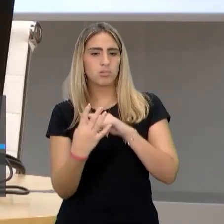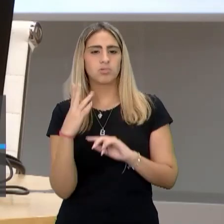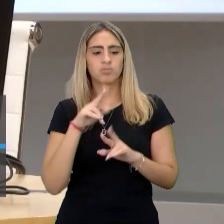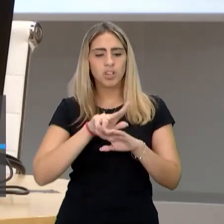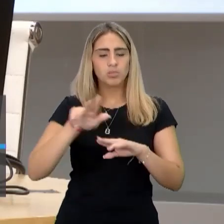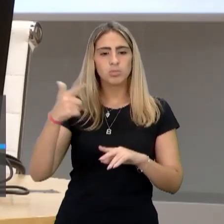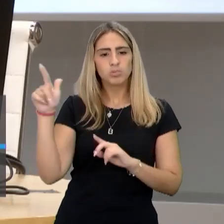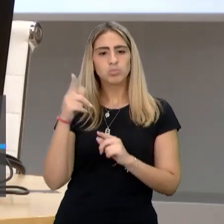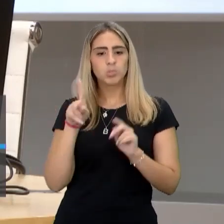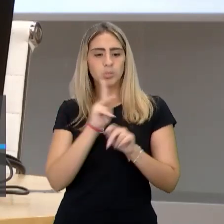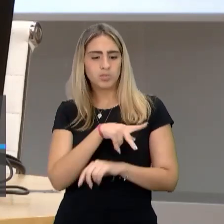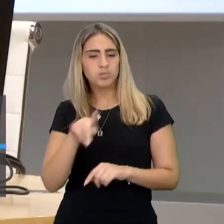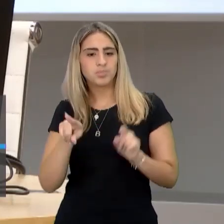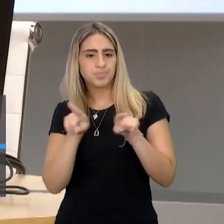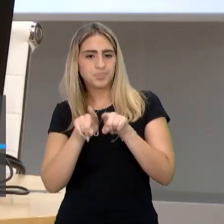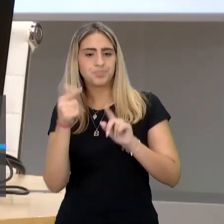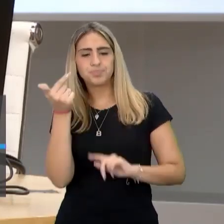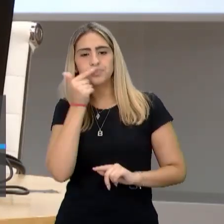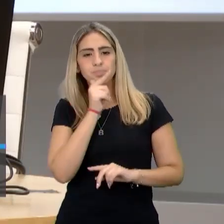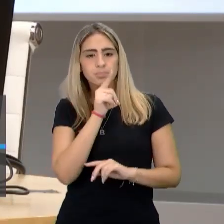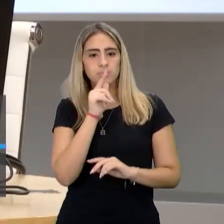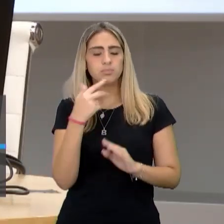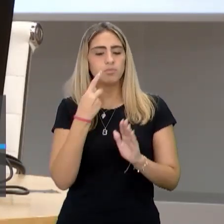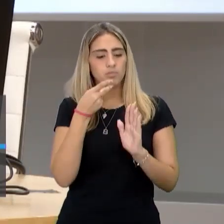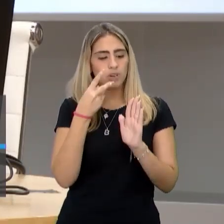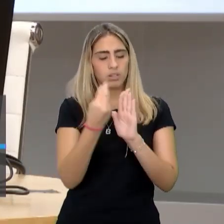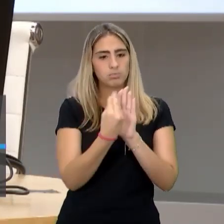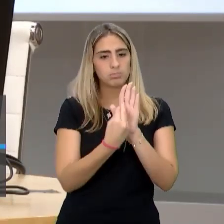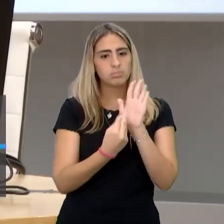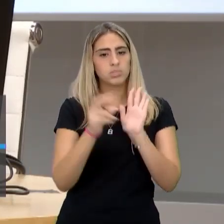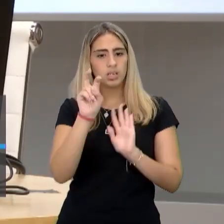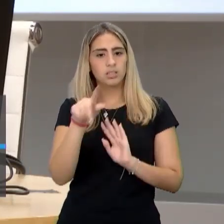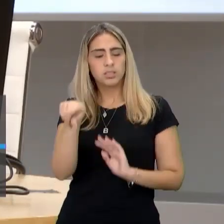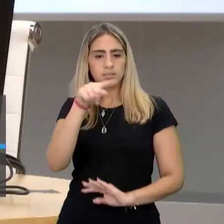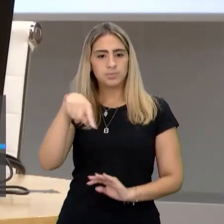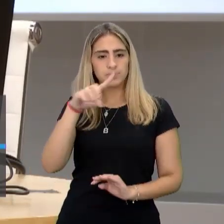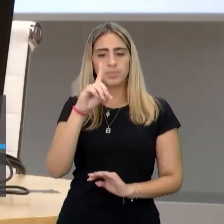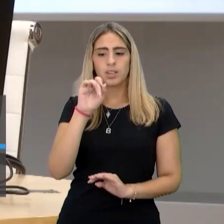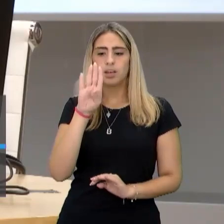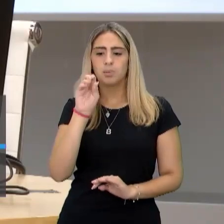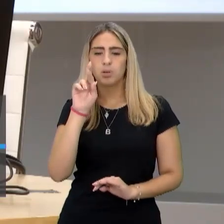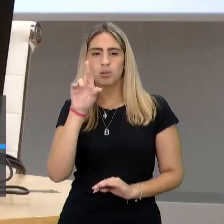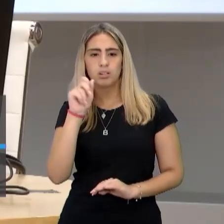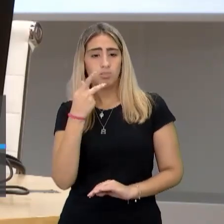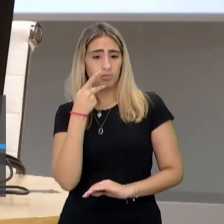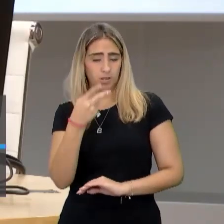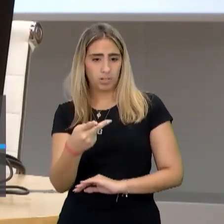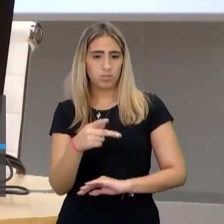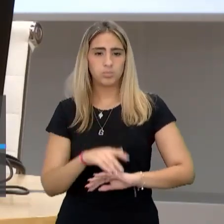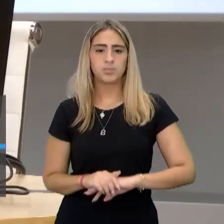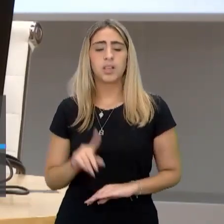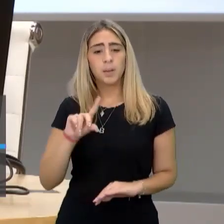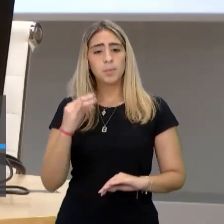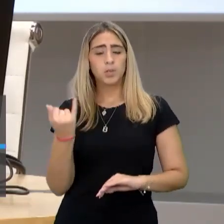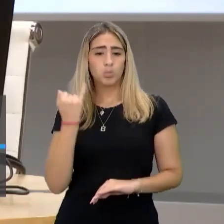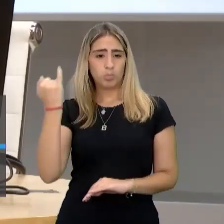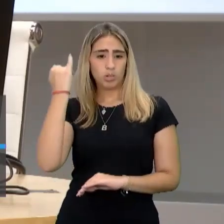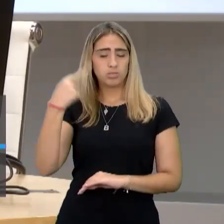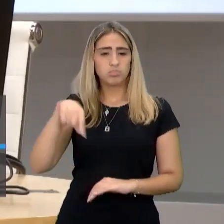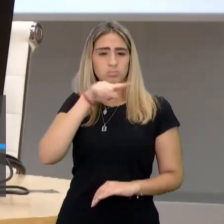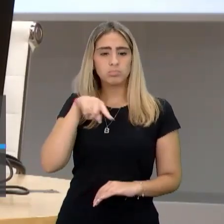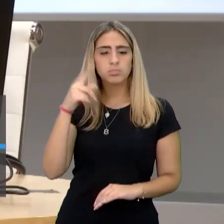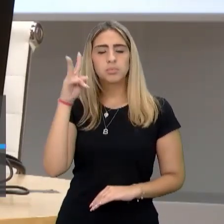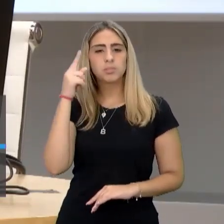professores aqui também conseguiram escrever as 5, né? Foram essas mesmo que a Débora acabou de falar pra gente. E é muito importante a gente